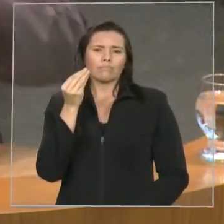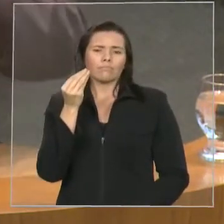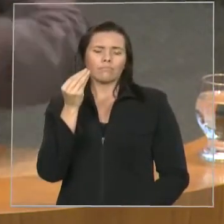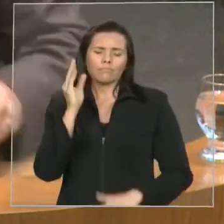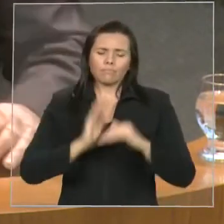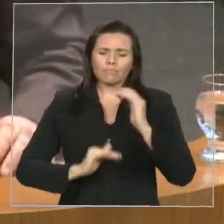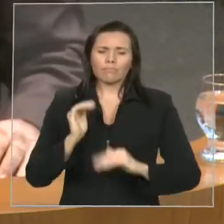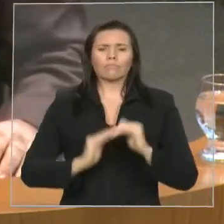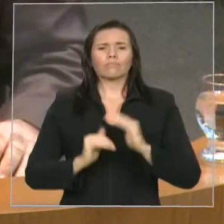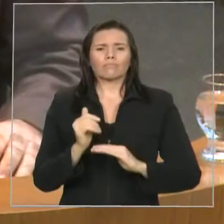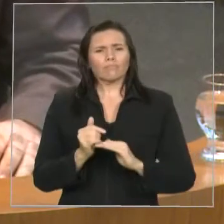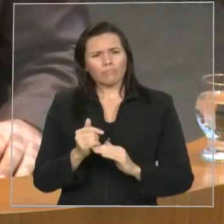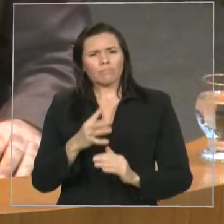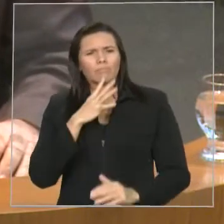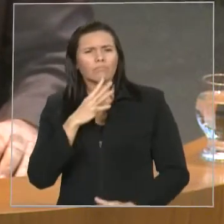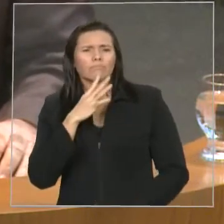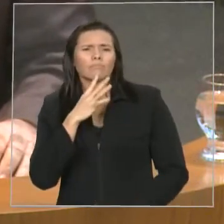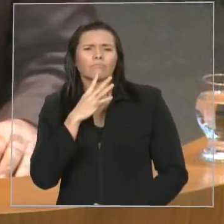do marketing político.